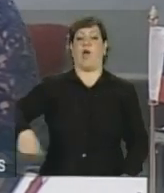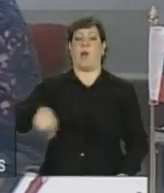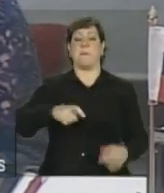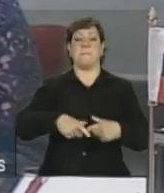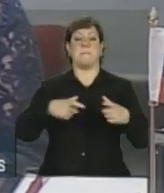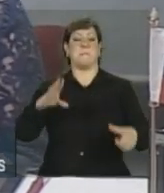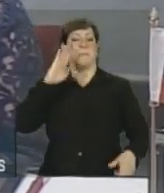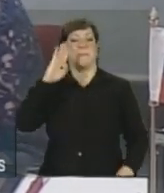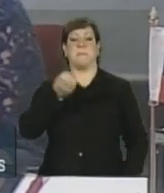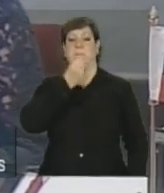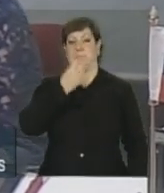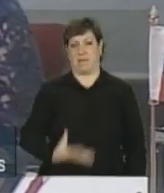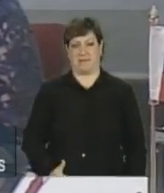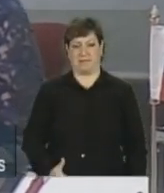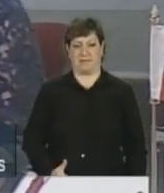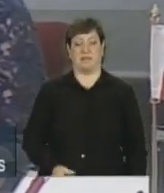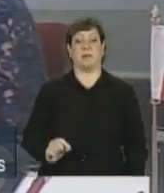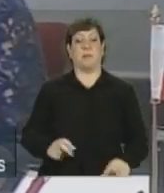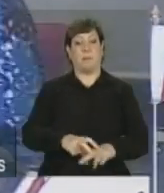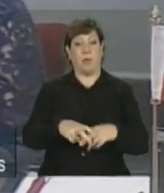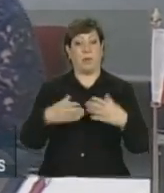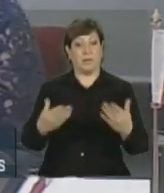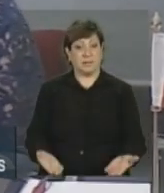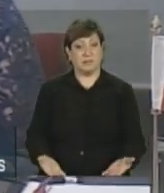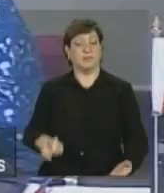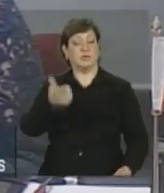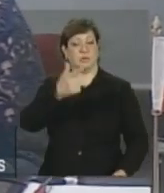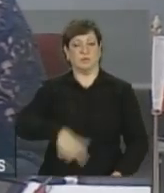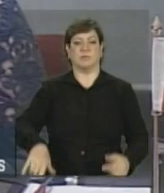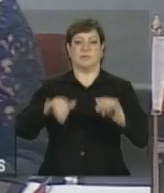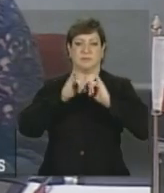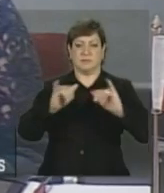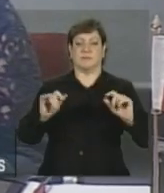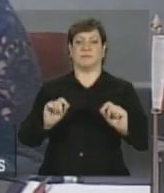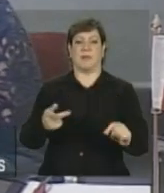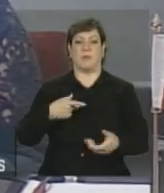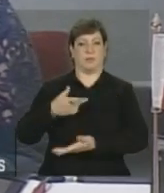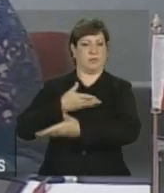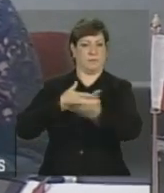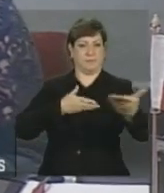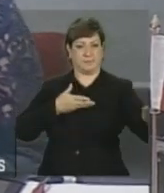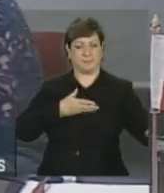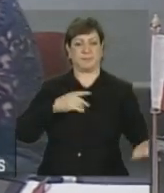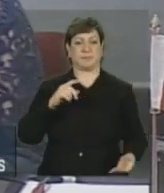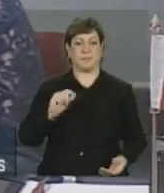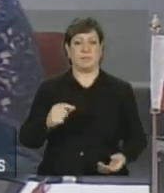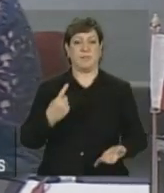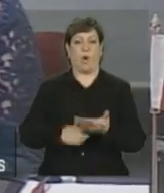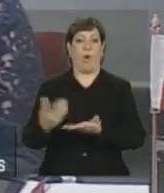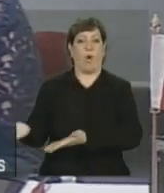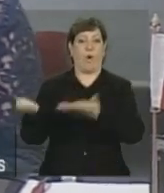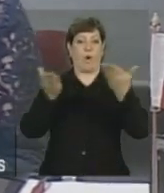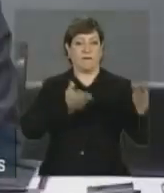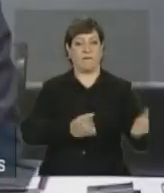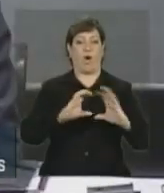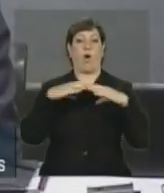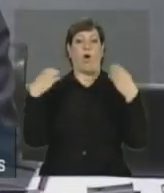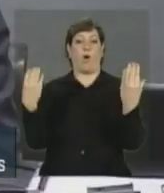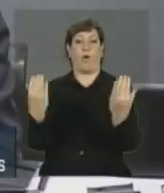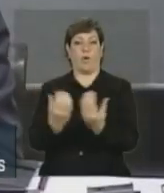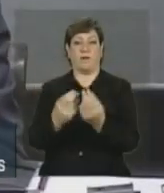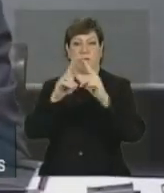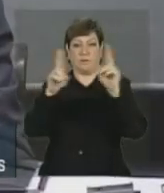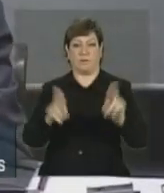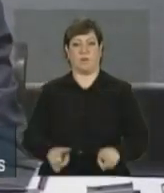maior patrimônio. Por isso, reiterei também a meus colegas o convite para a Conferência das